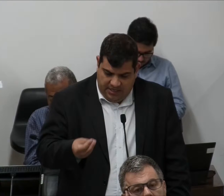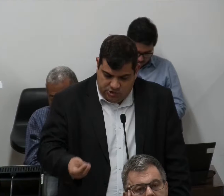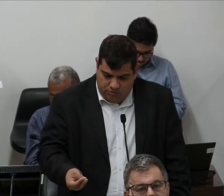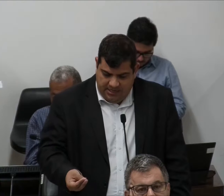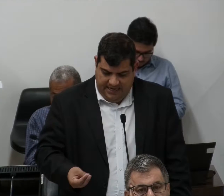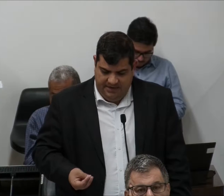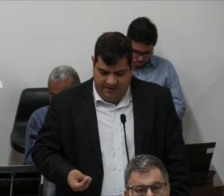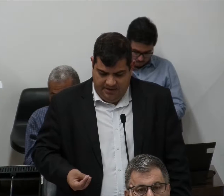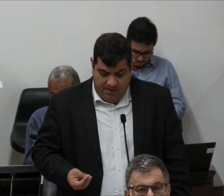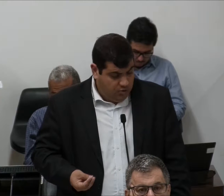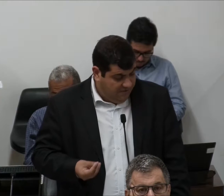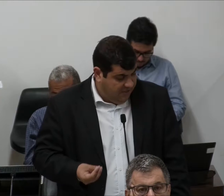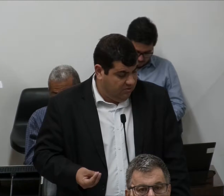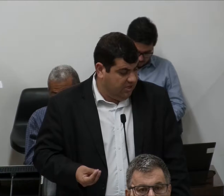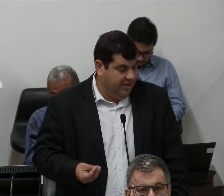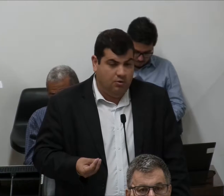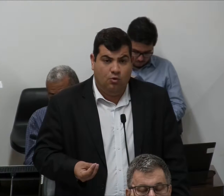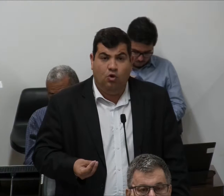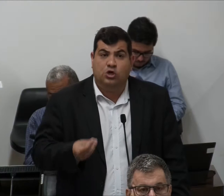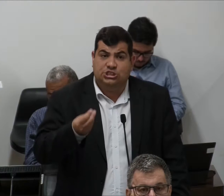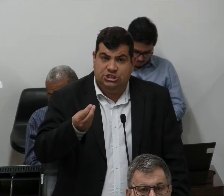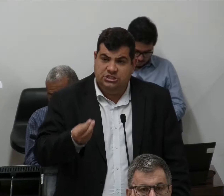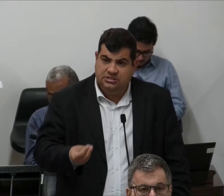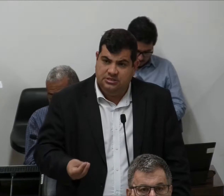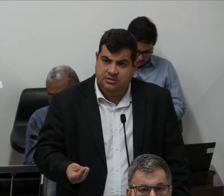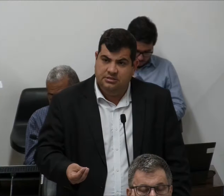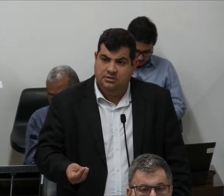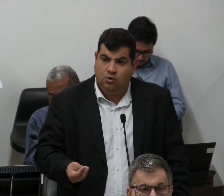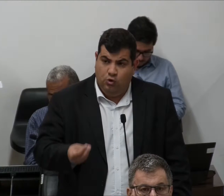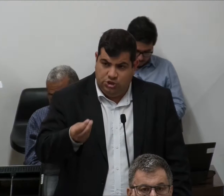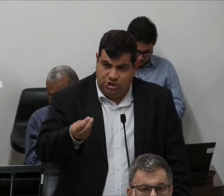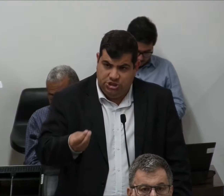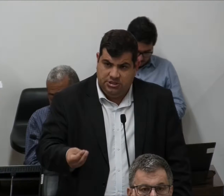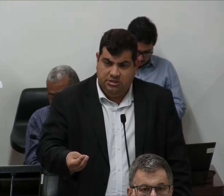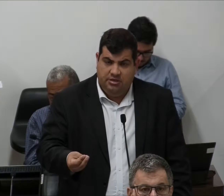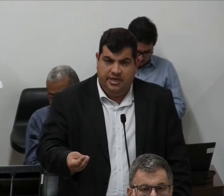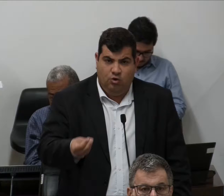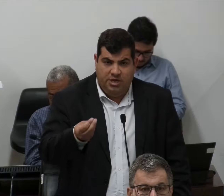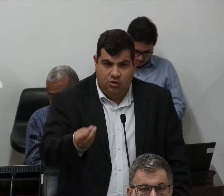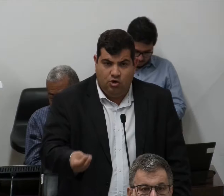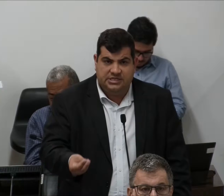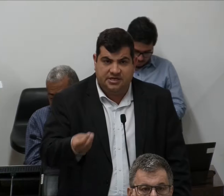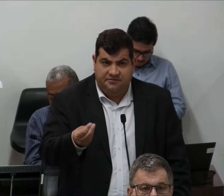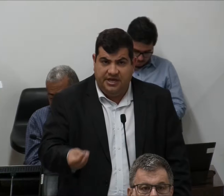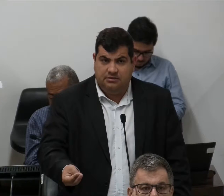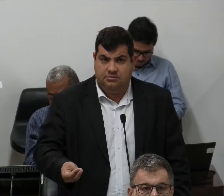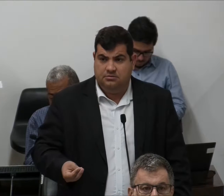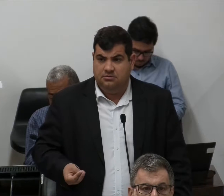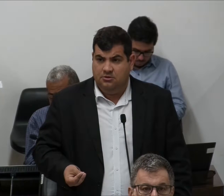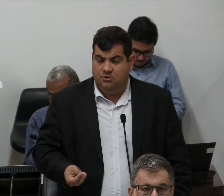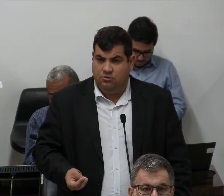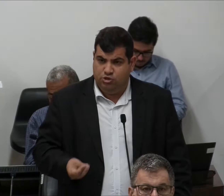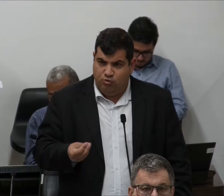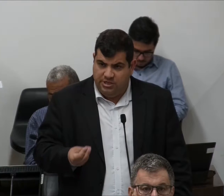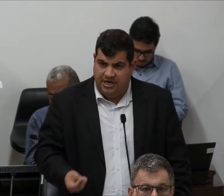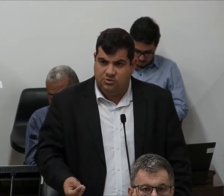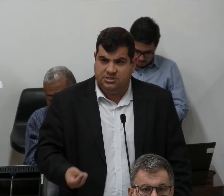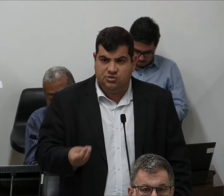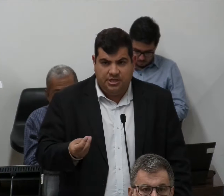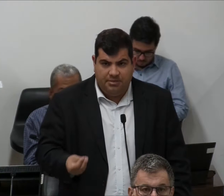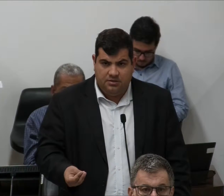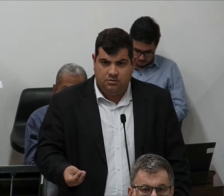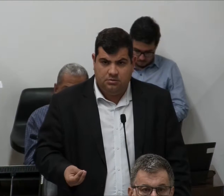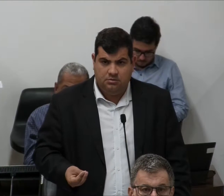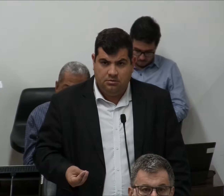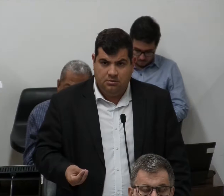eu tentei estudar, eu estou vendo que é hoje é o melhor a ser feito. Nós mudarmos